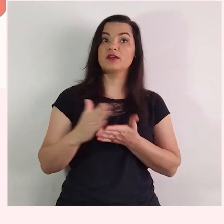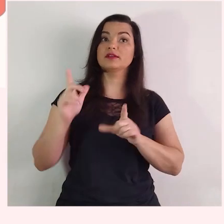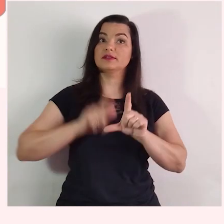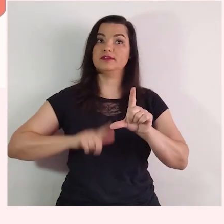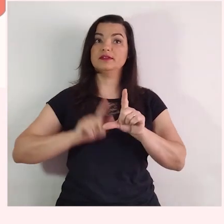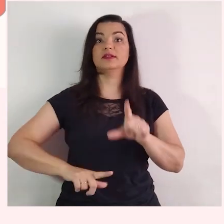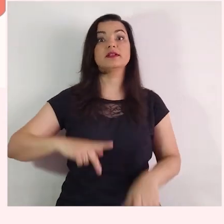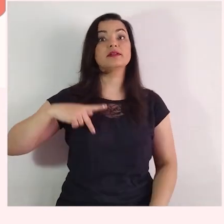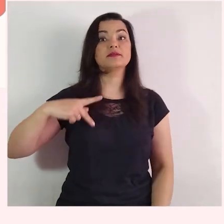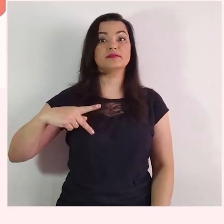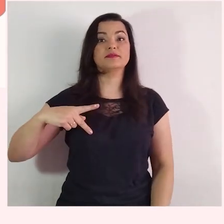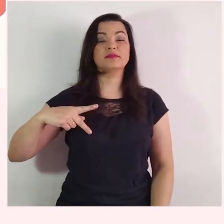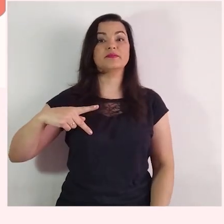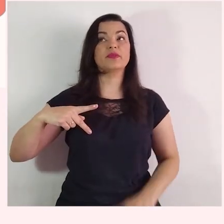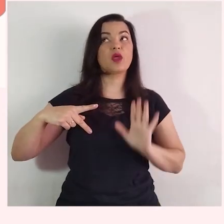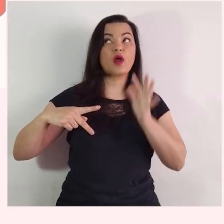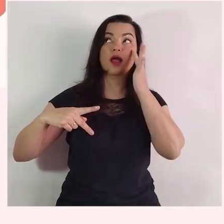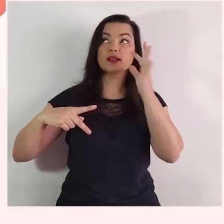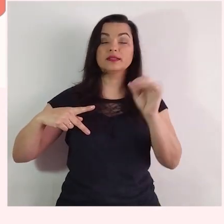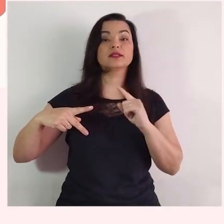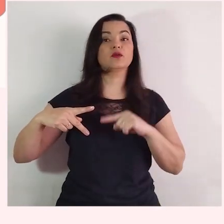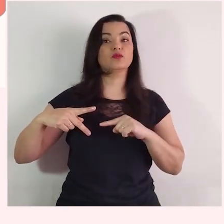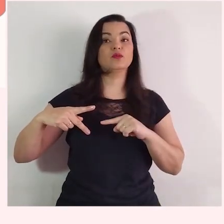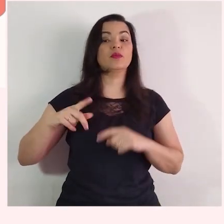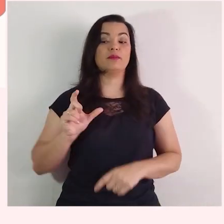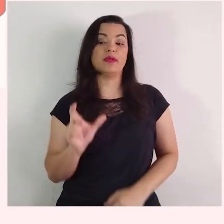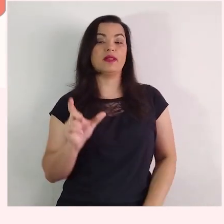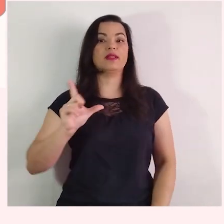com a letra P tem 5 letras.